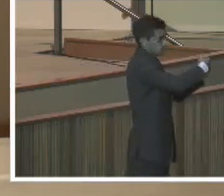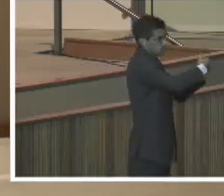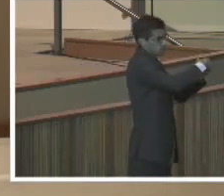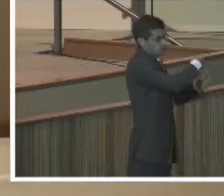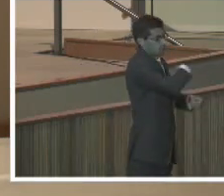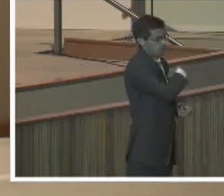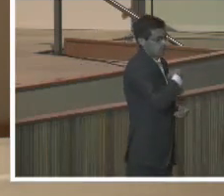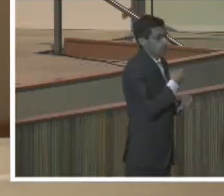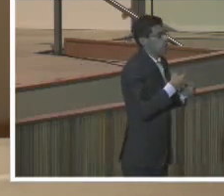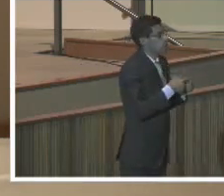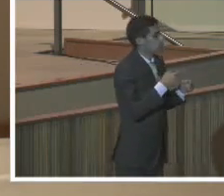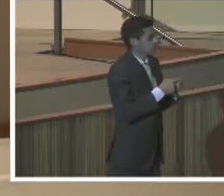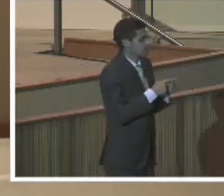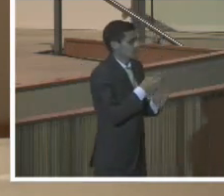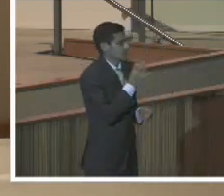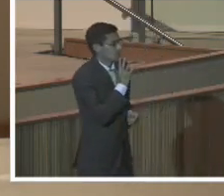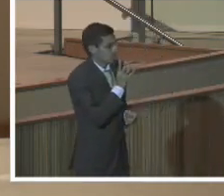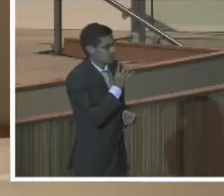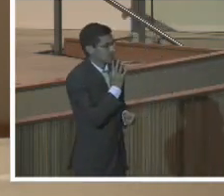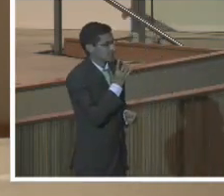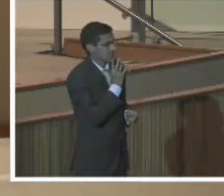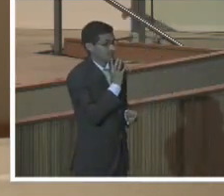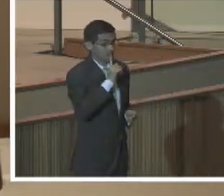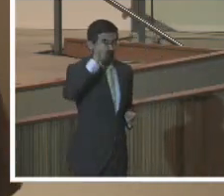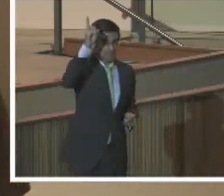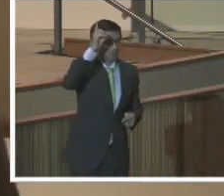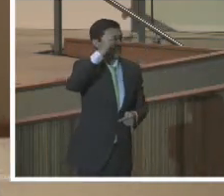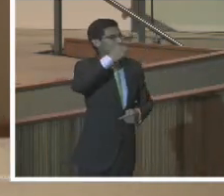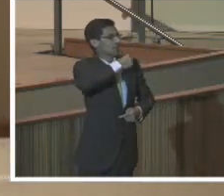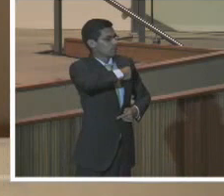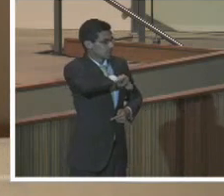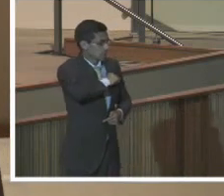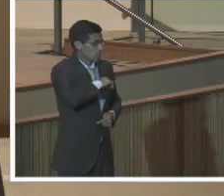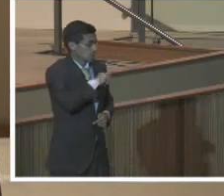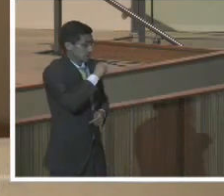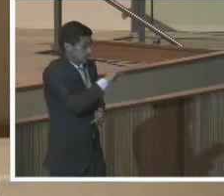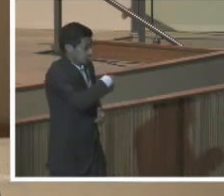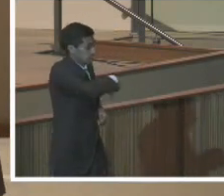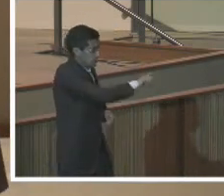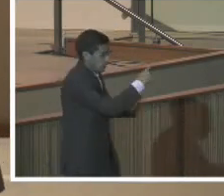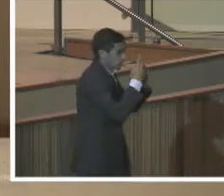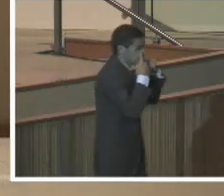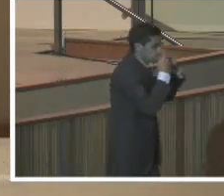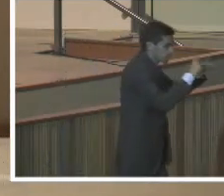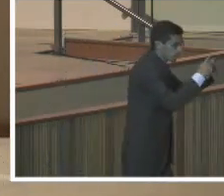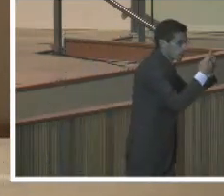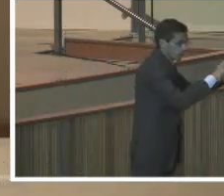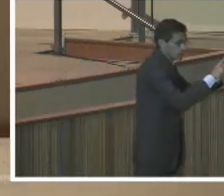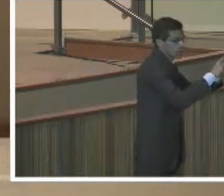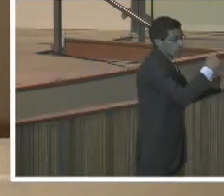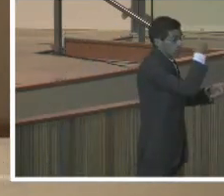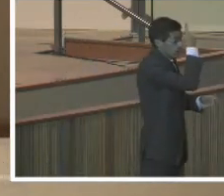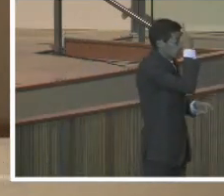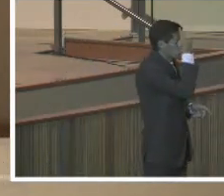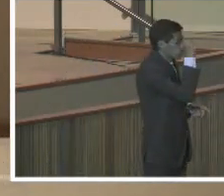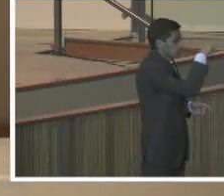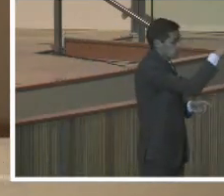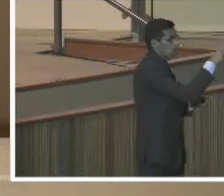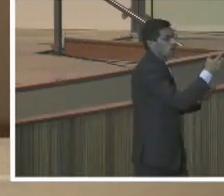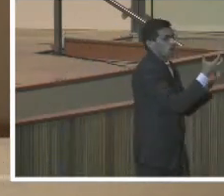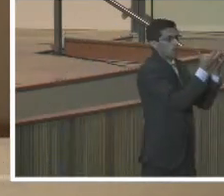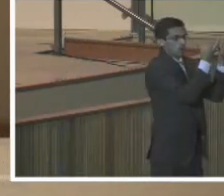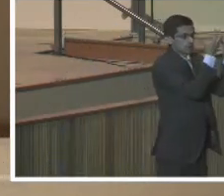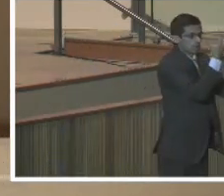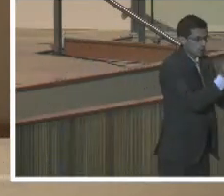ele conhecia a misericórdia de Deus, e que se ele pregasse lá em Nínive, pessoas podiam se converter e a ira